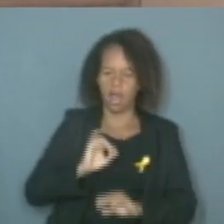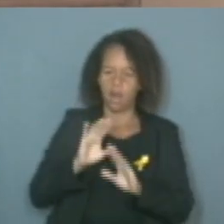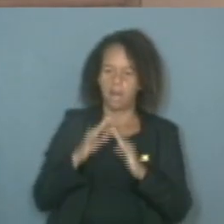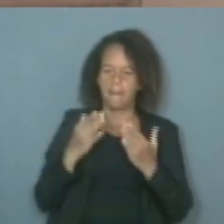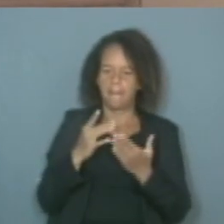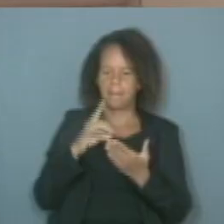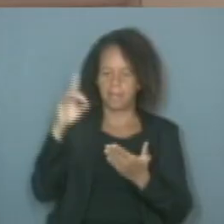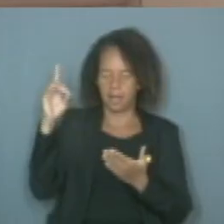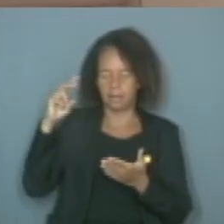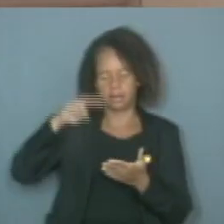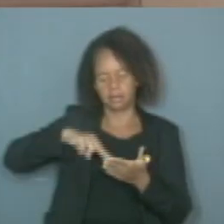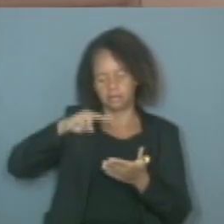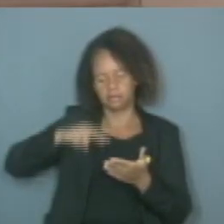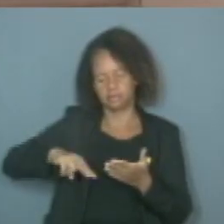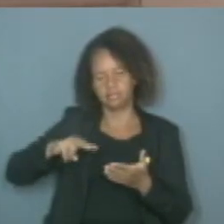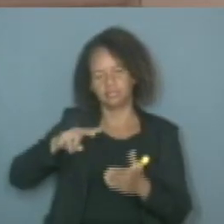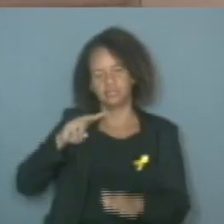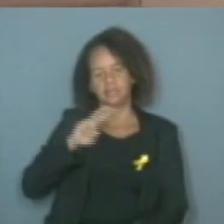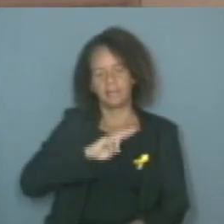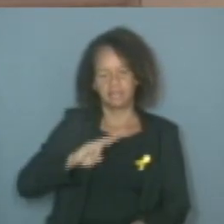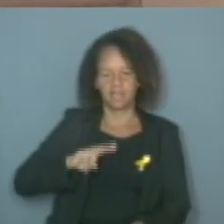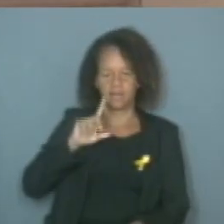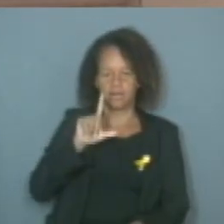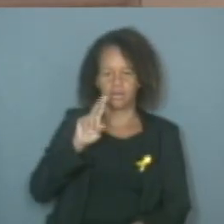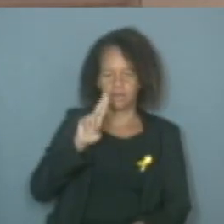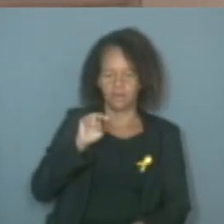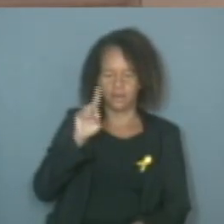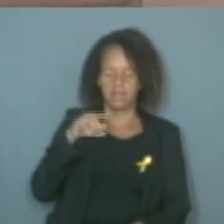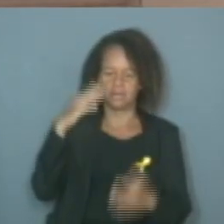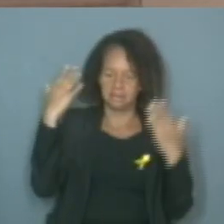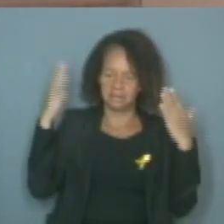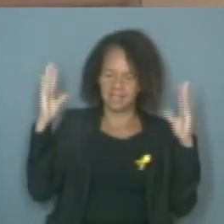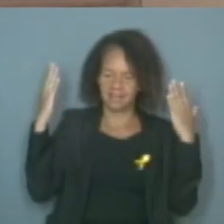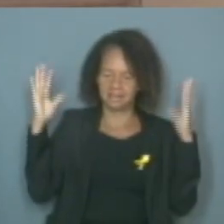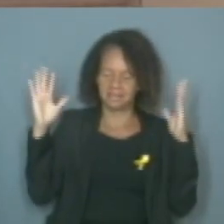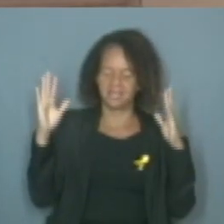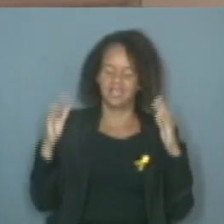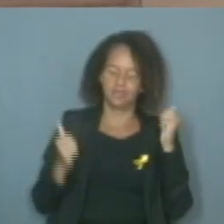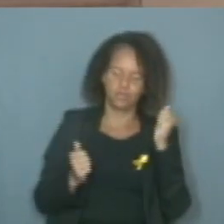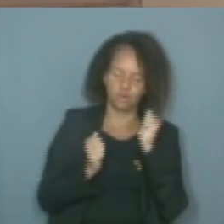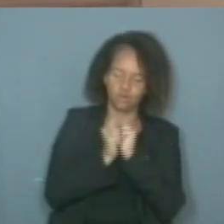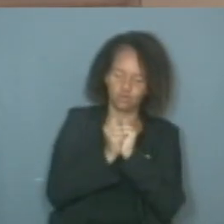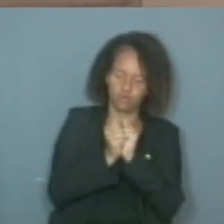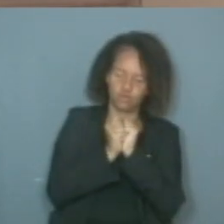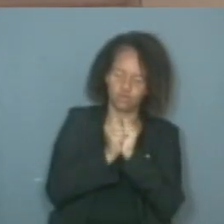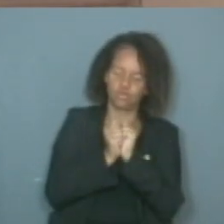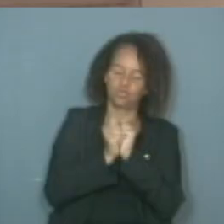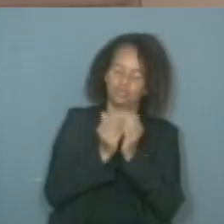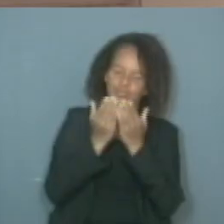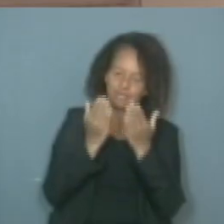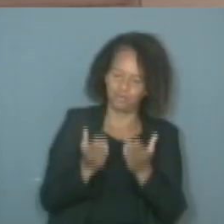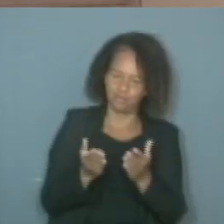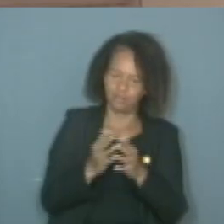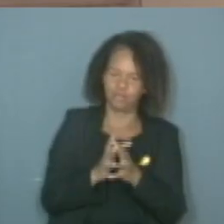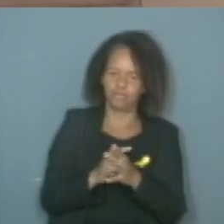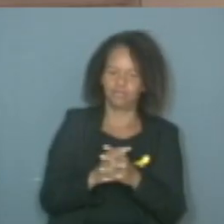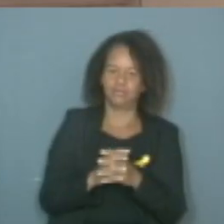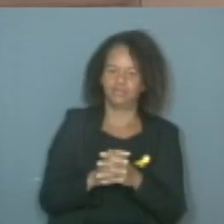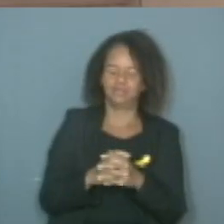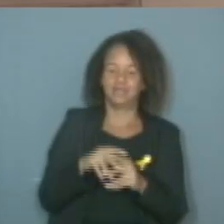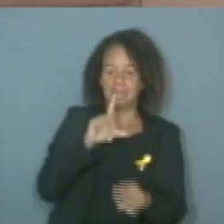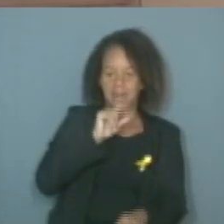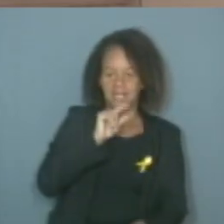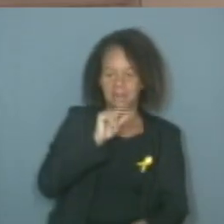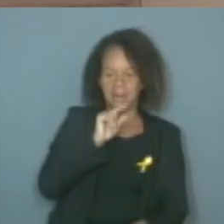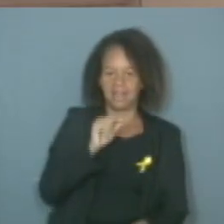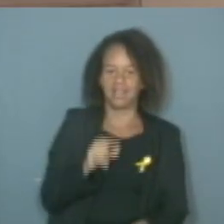cidade do Recife. Vereador Luiz Eustáquio, parabéns pela iniciativa, conte com a gente aqui. PSB,